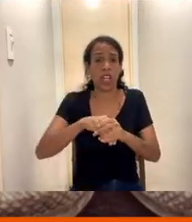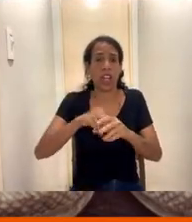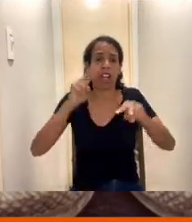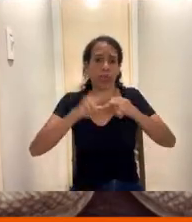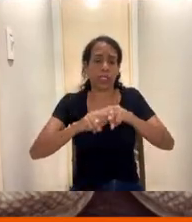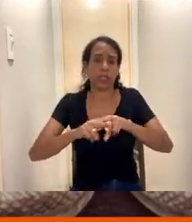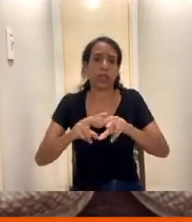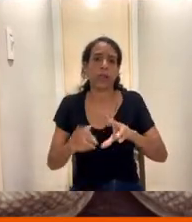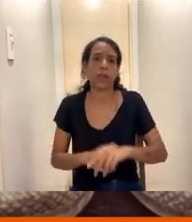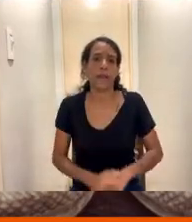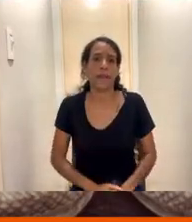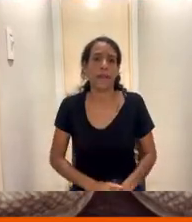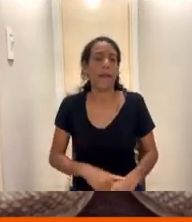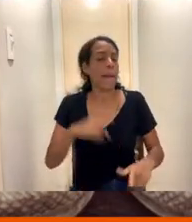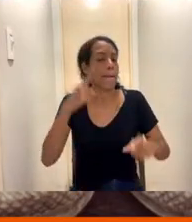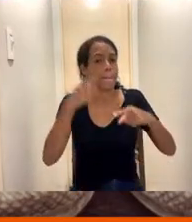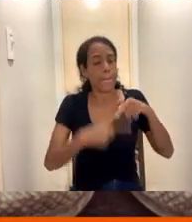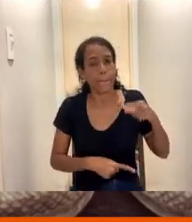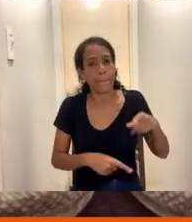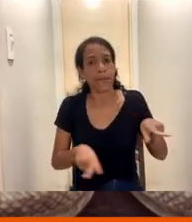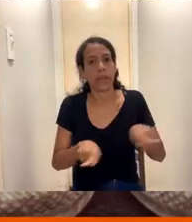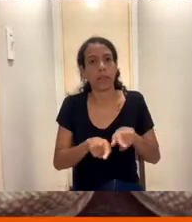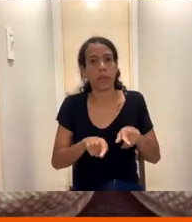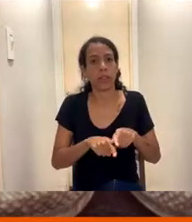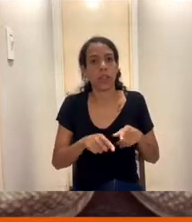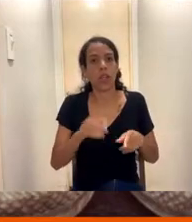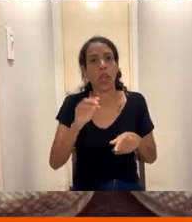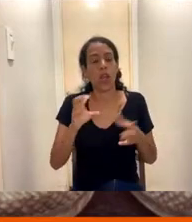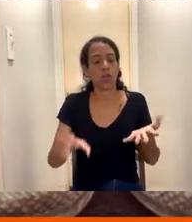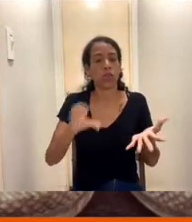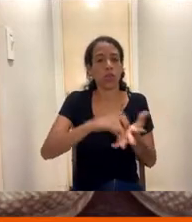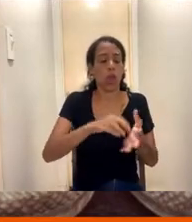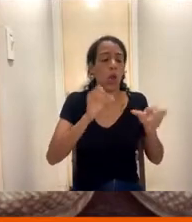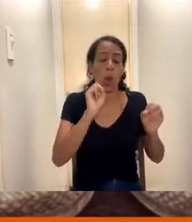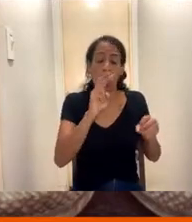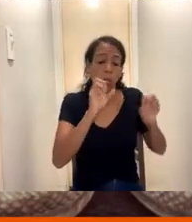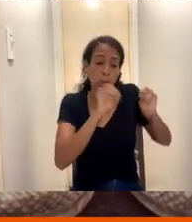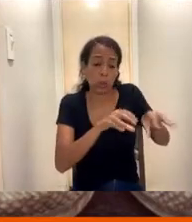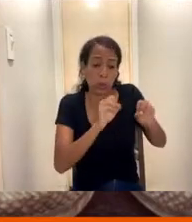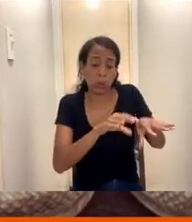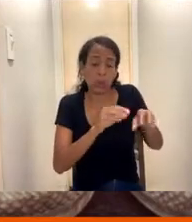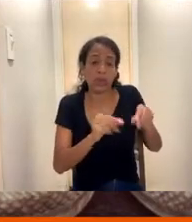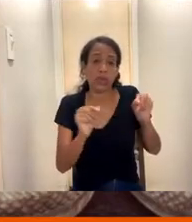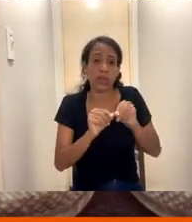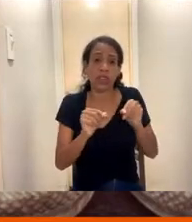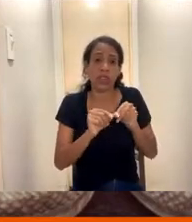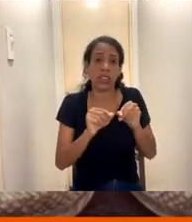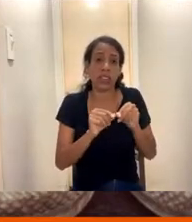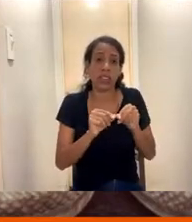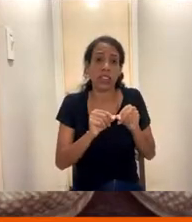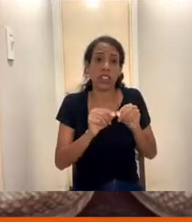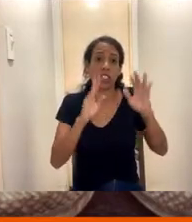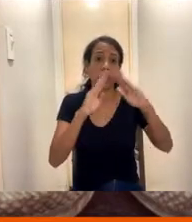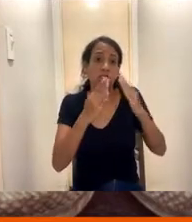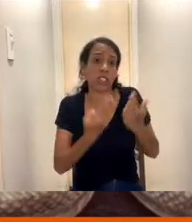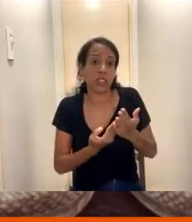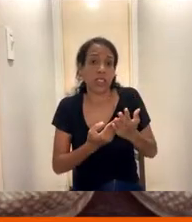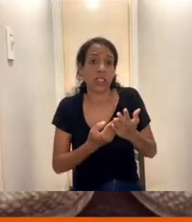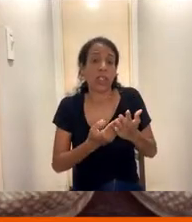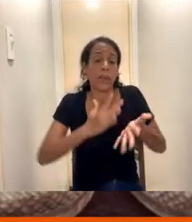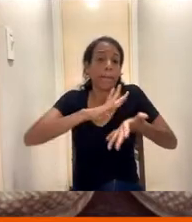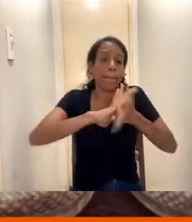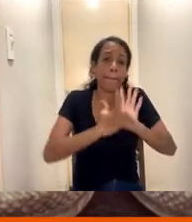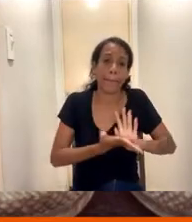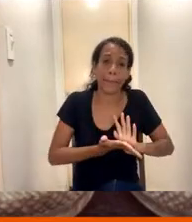socioeducativas. Veda colaborar, participar ou incentivar de práticas institucionais